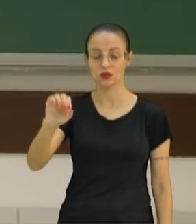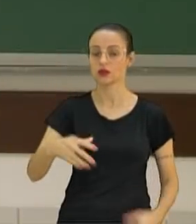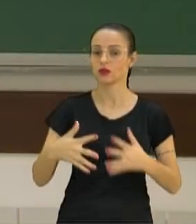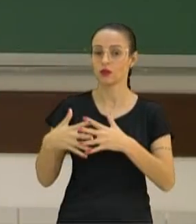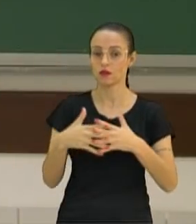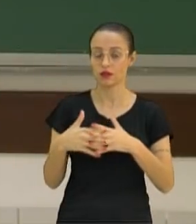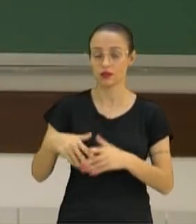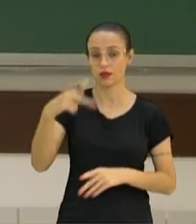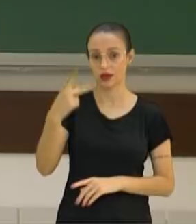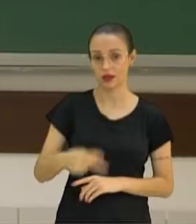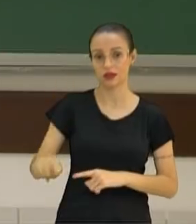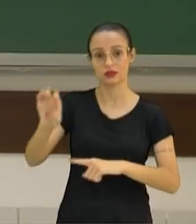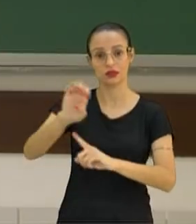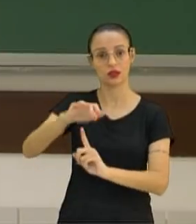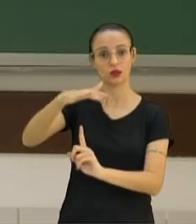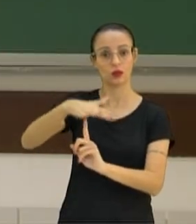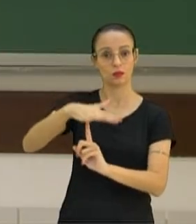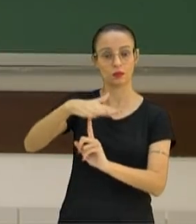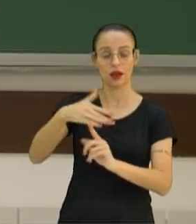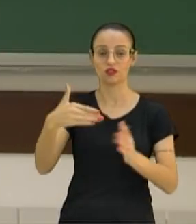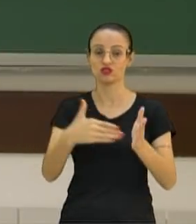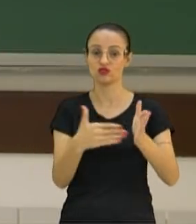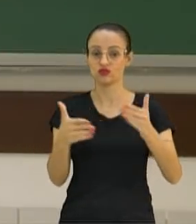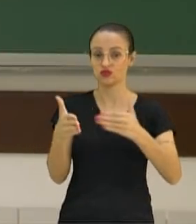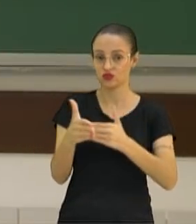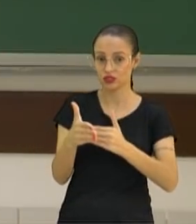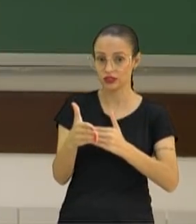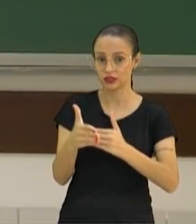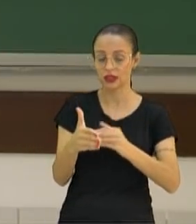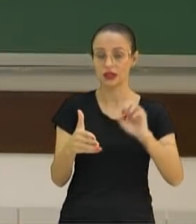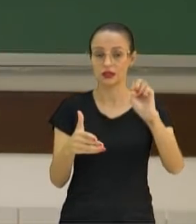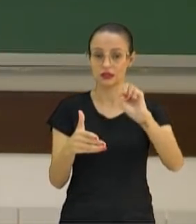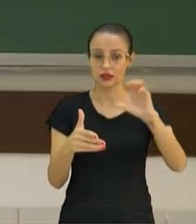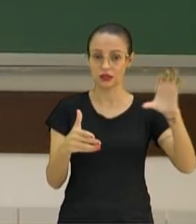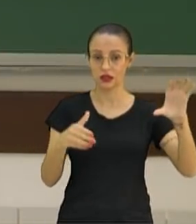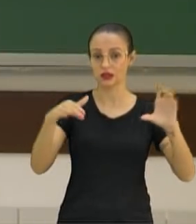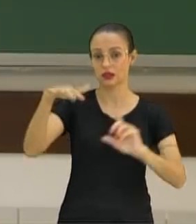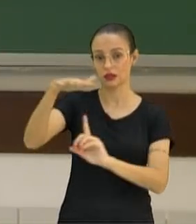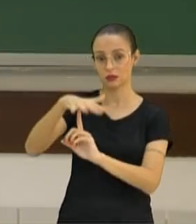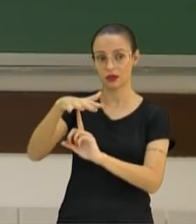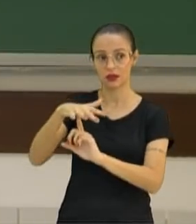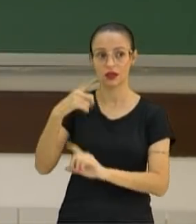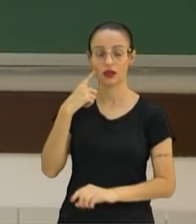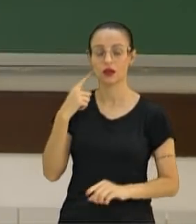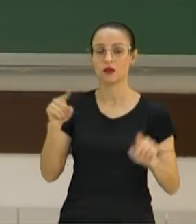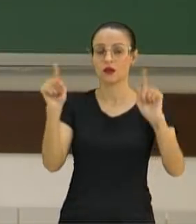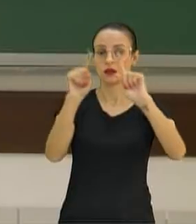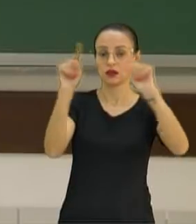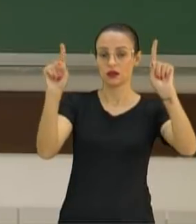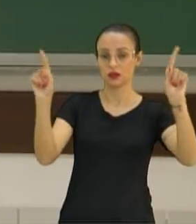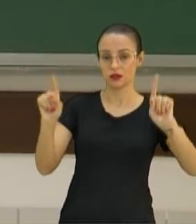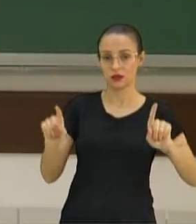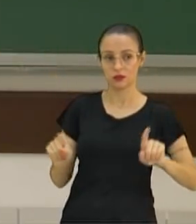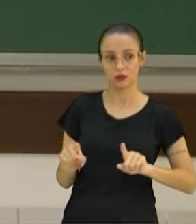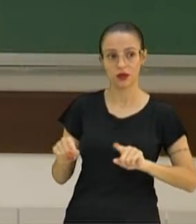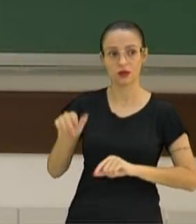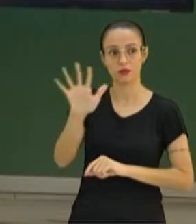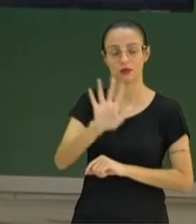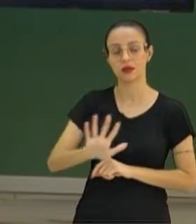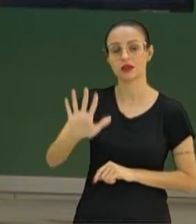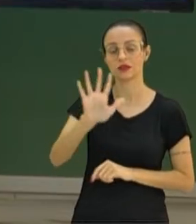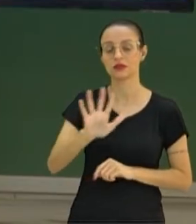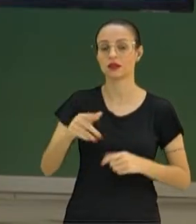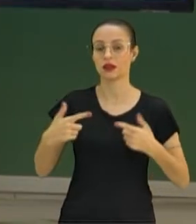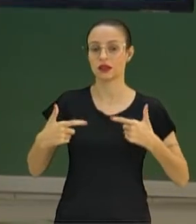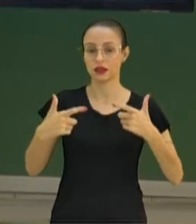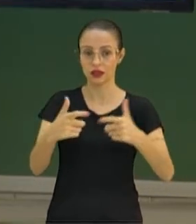no estado do Paraná, na divisa entre Paraná e Santa Catarina. Trago um mapa aqui para vocês, né, da área em guerra, da área